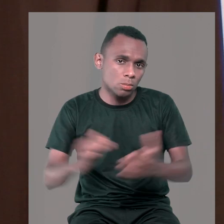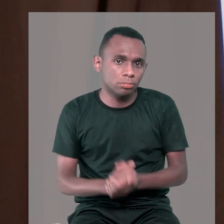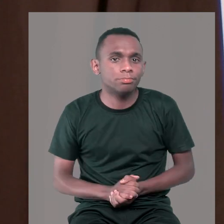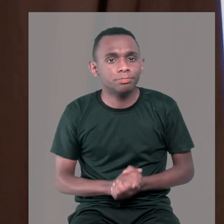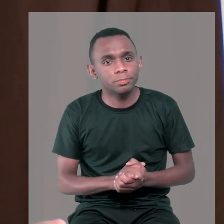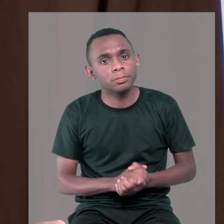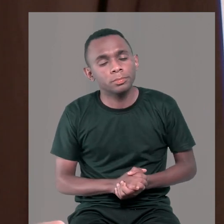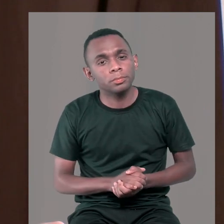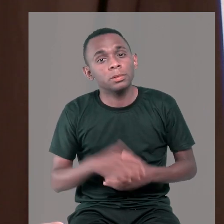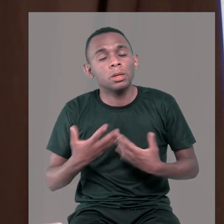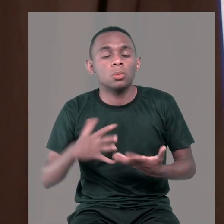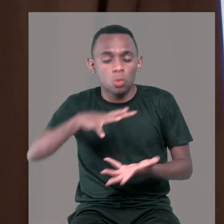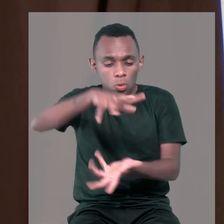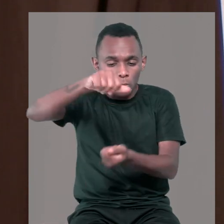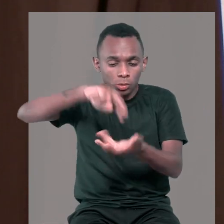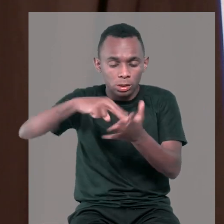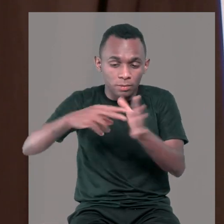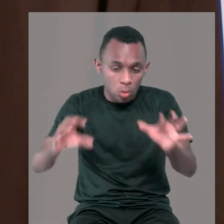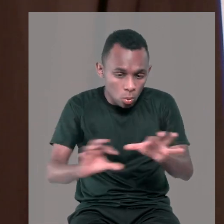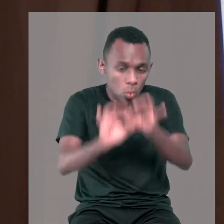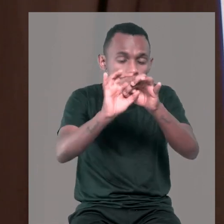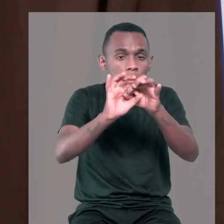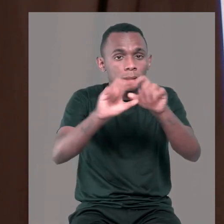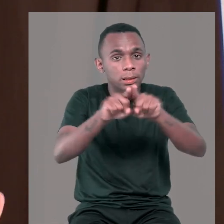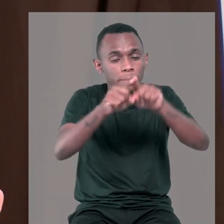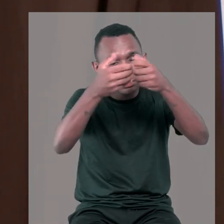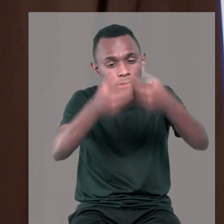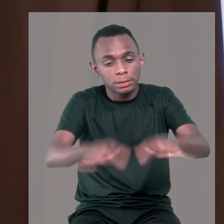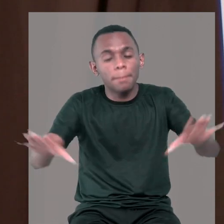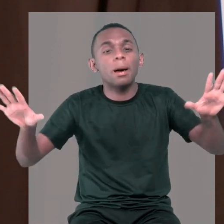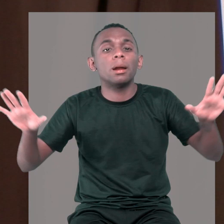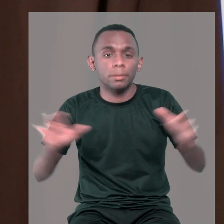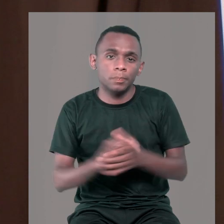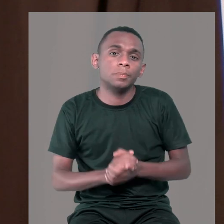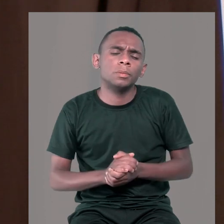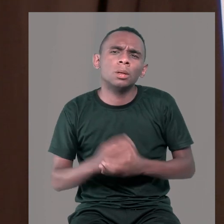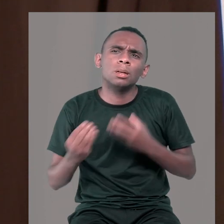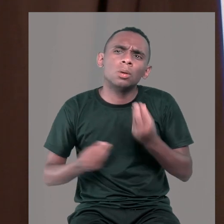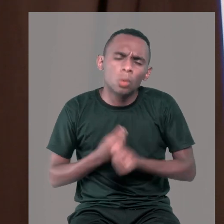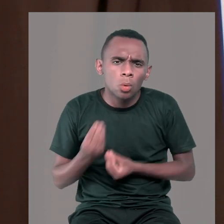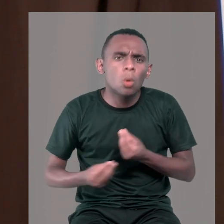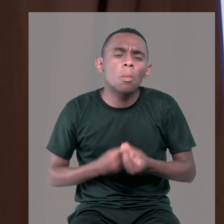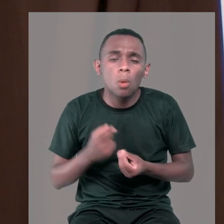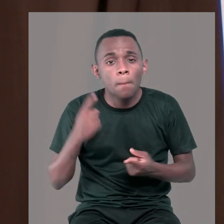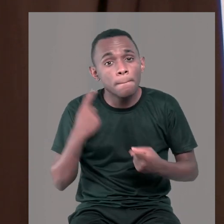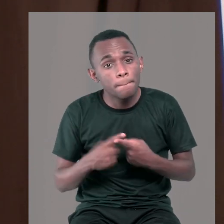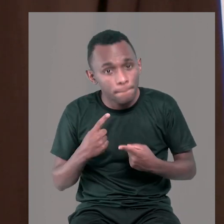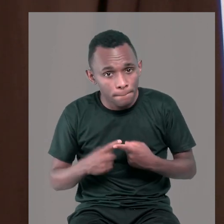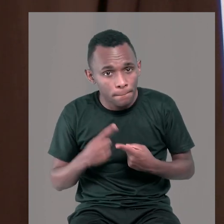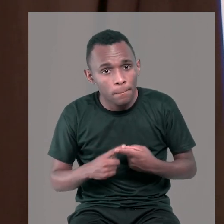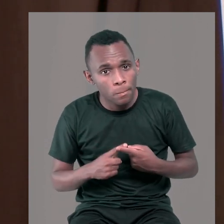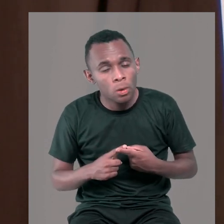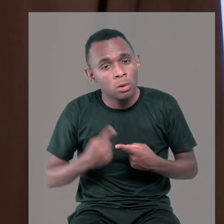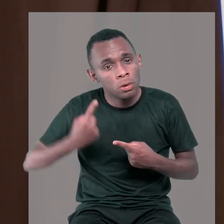nós somos diferentes. Cada um de nós, na perspectiva arendtiana, que me parece bastante plausível,